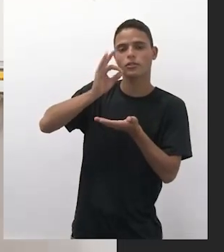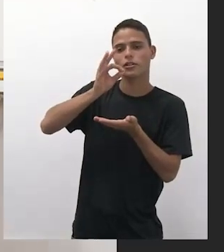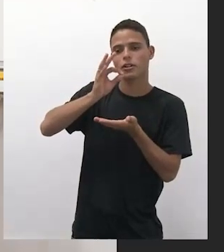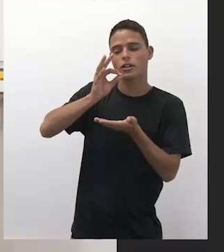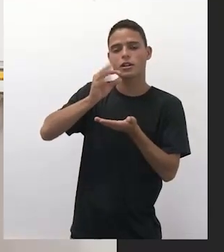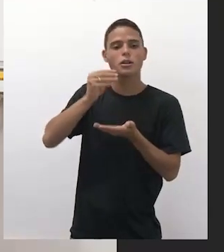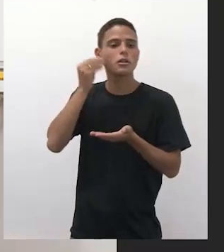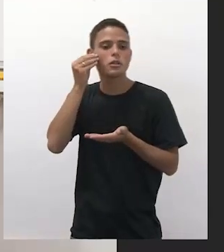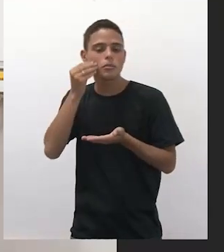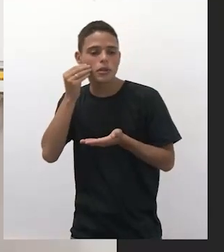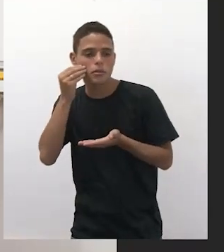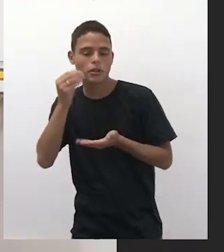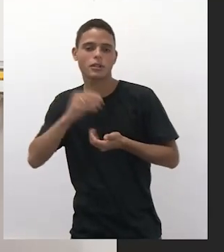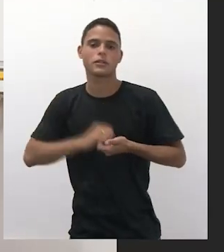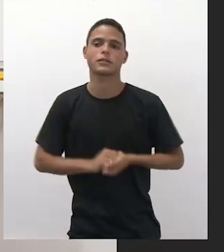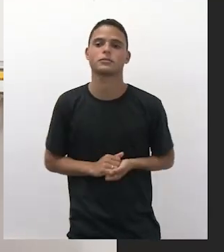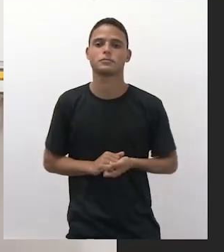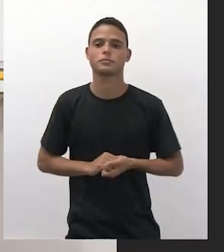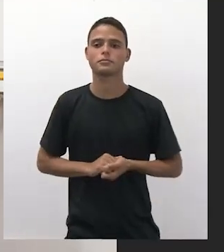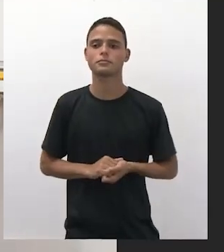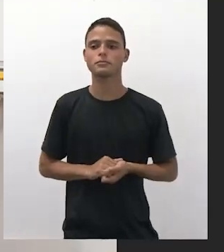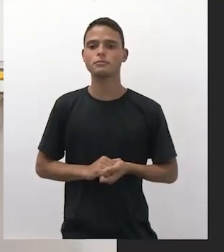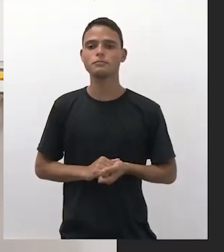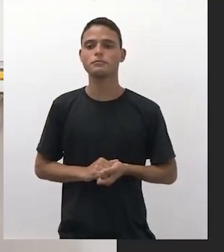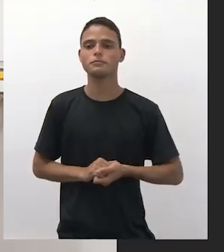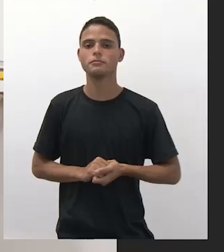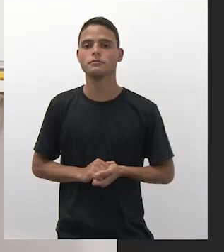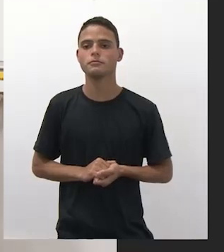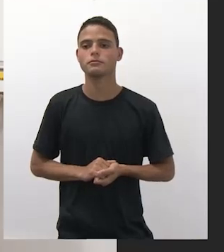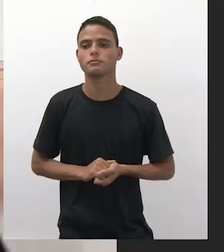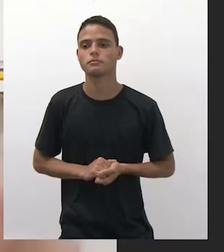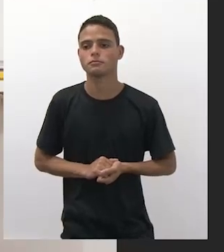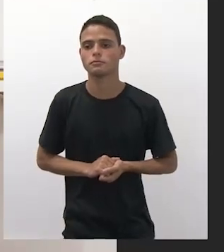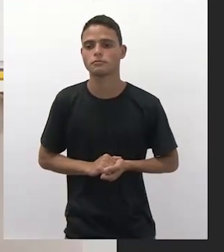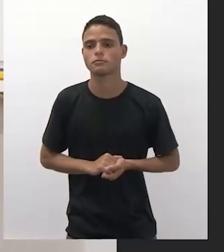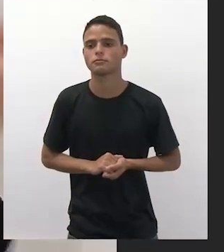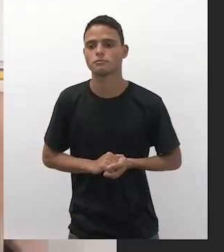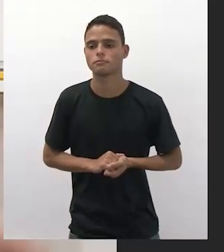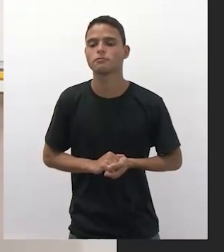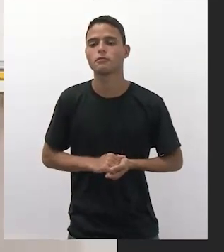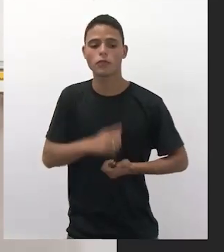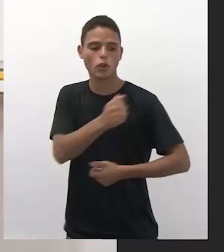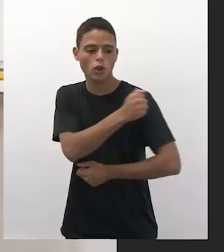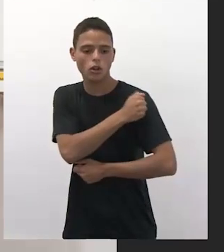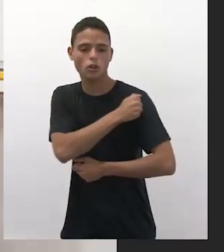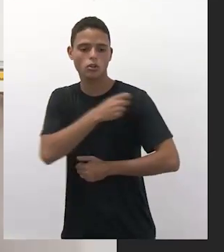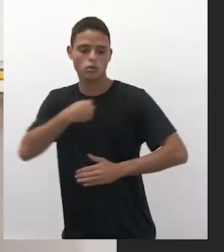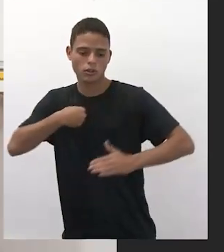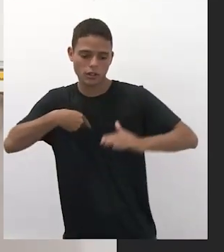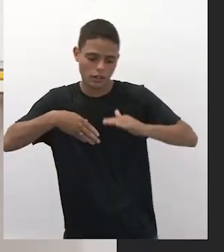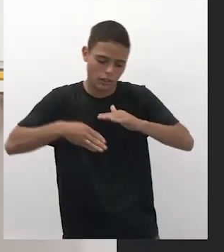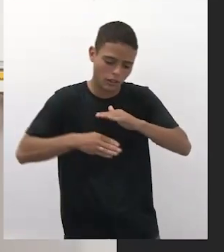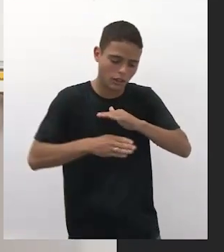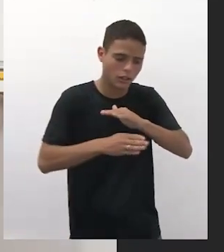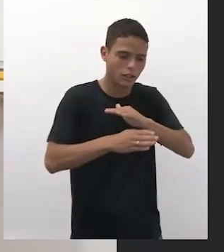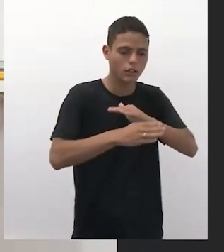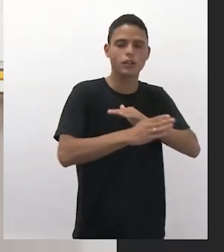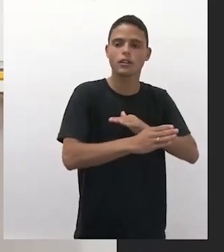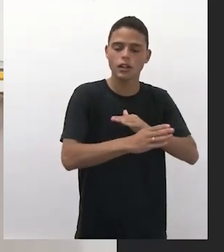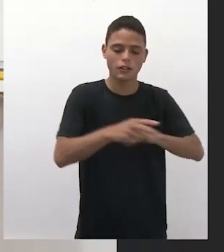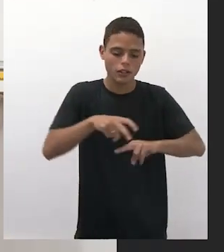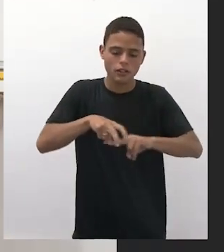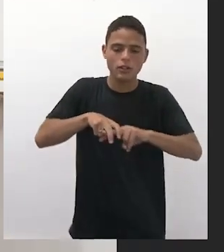degustar o pão de queijo. E ele entrava, sentava e tinha o garçom, então foi